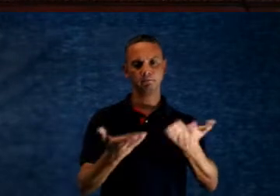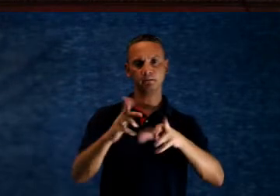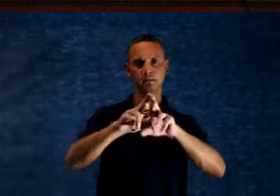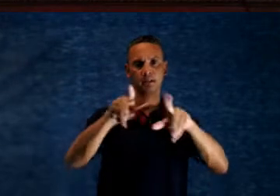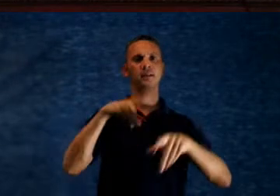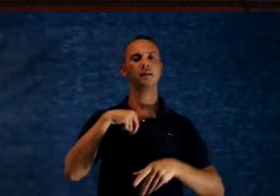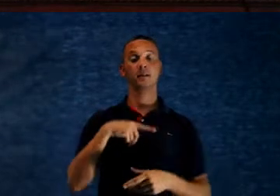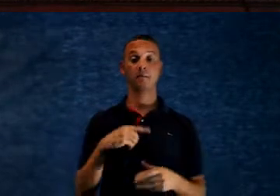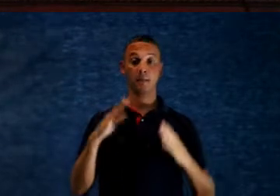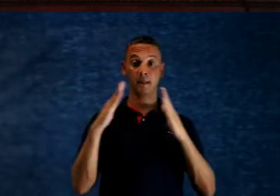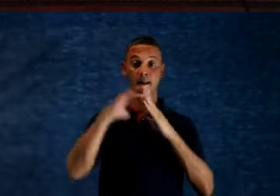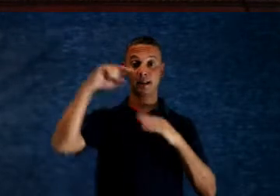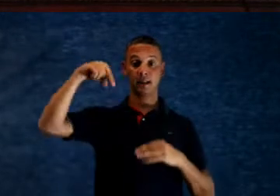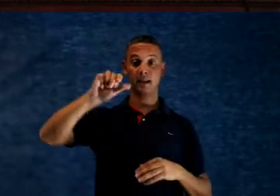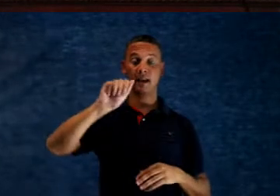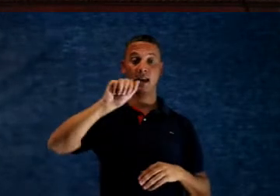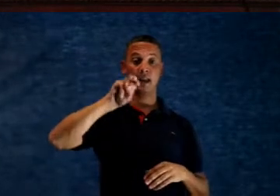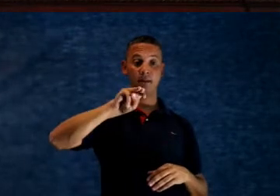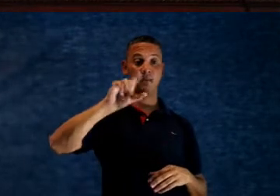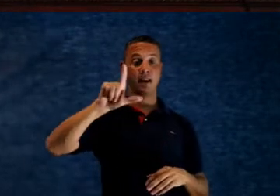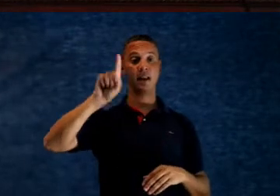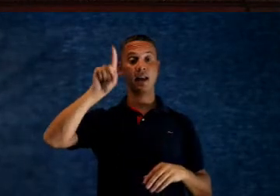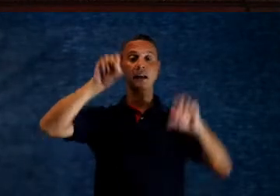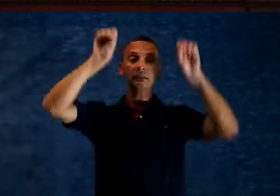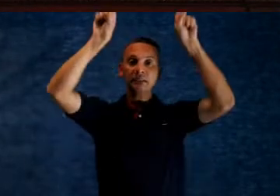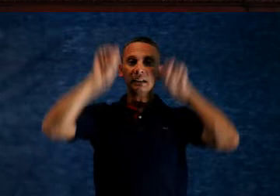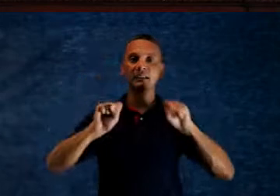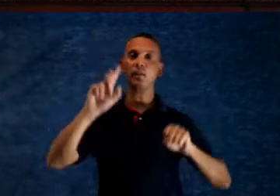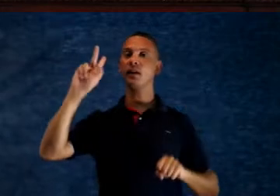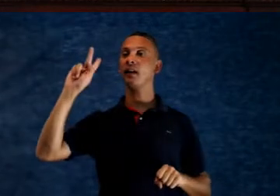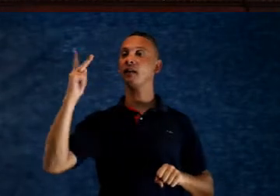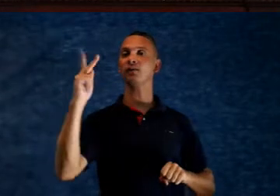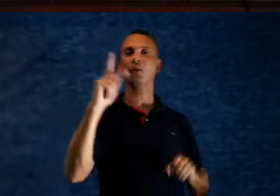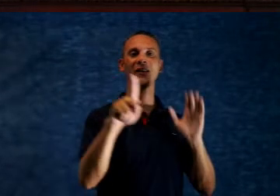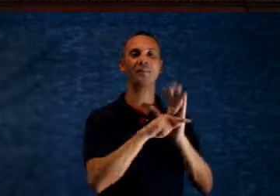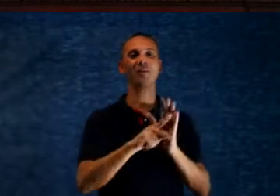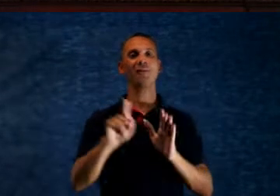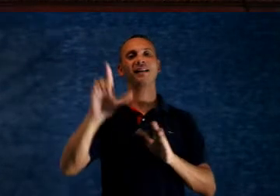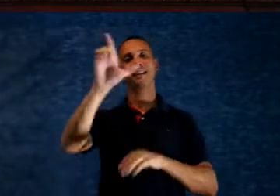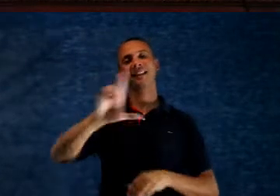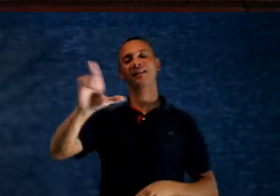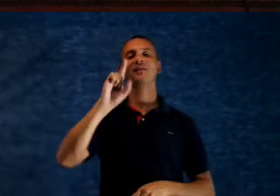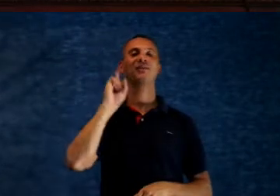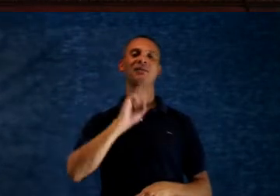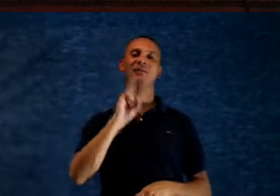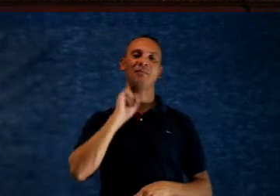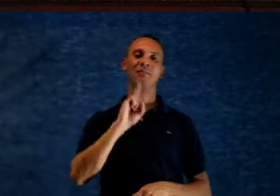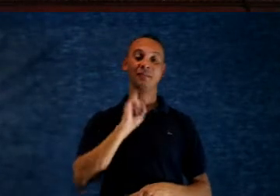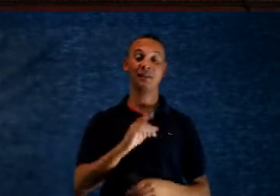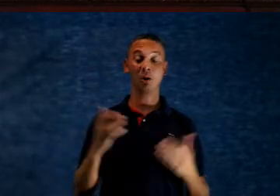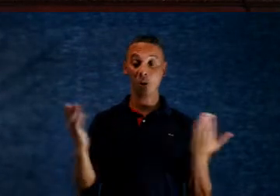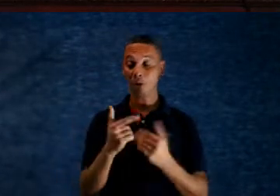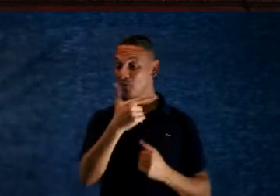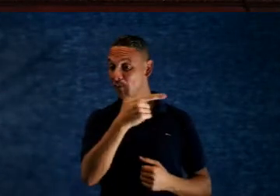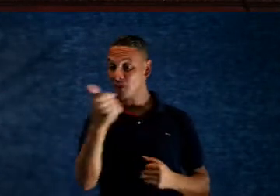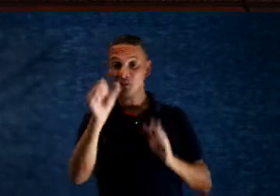inteligência. Esta casa é uma testemunha da história literária de Minas Gerais. Se ela venceu o século XX, vence agora o